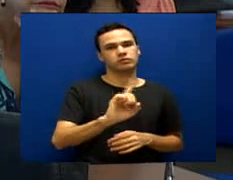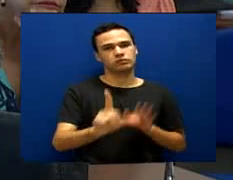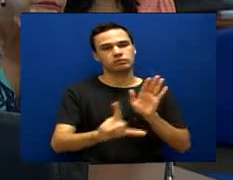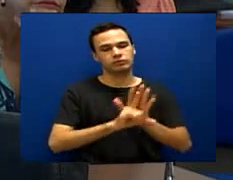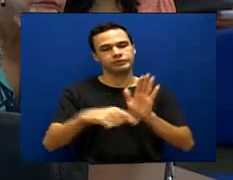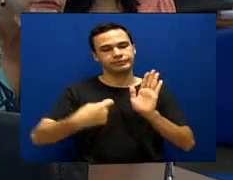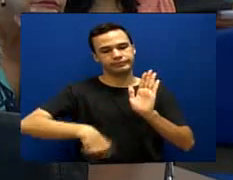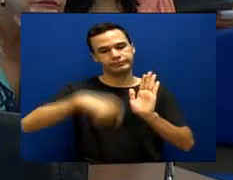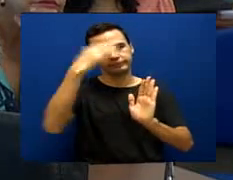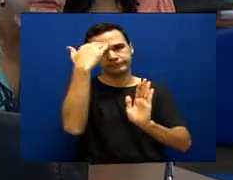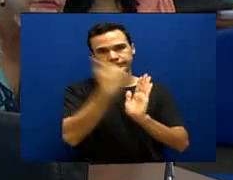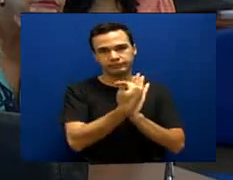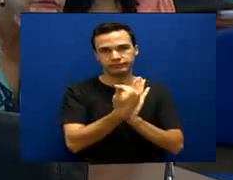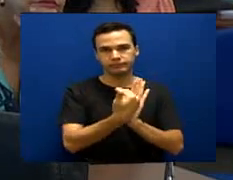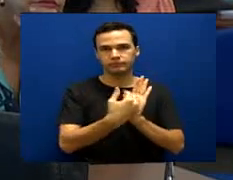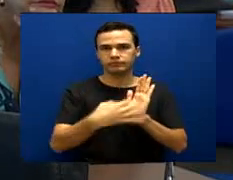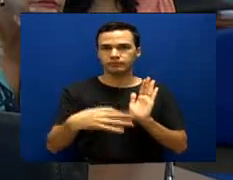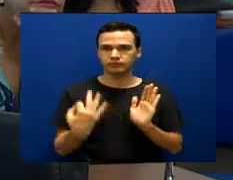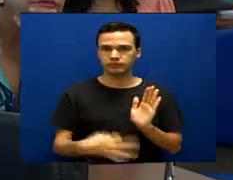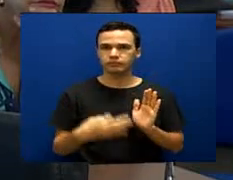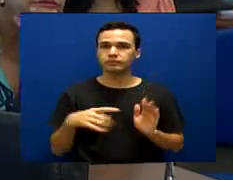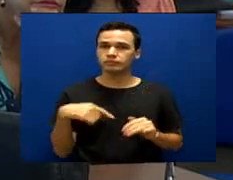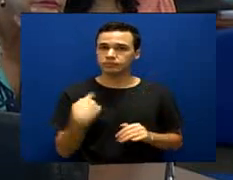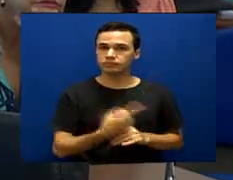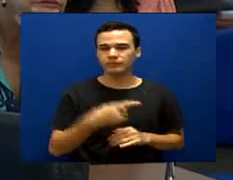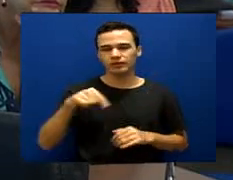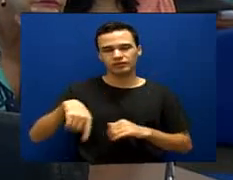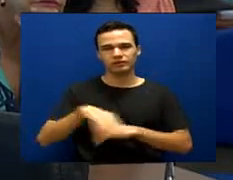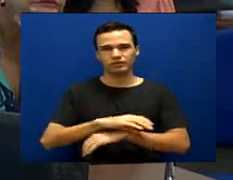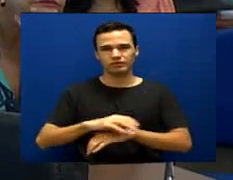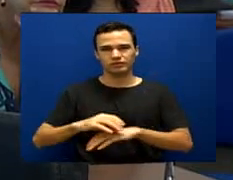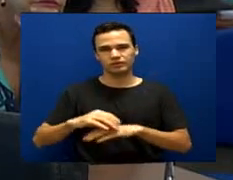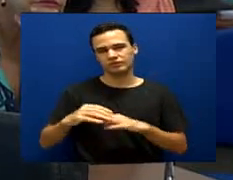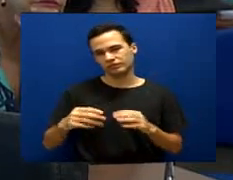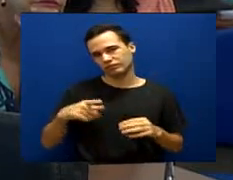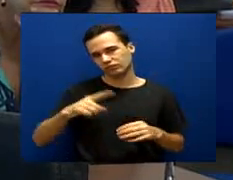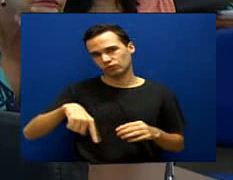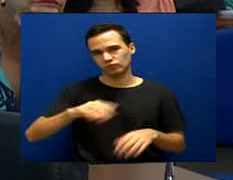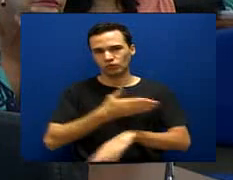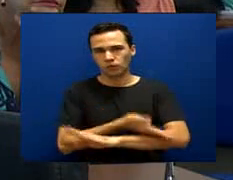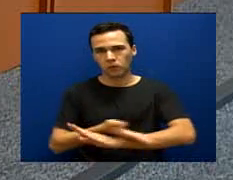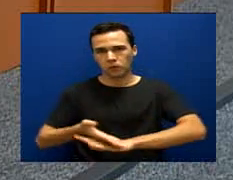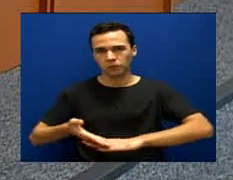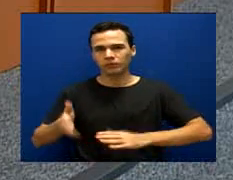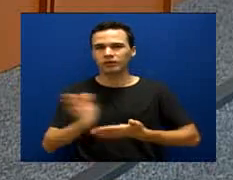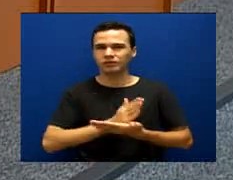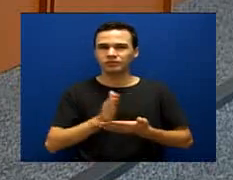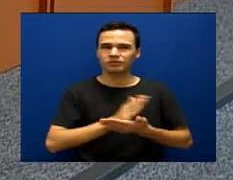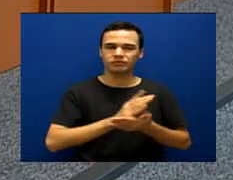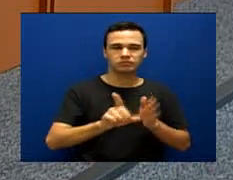feita para ser cumprida. Né? E nós temos essa cultura, se eu posso chamar assim, de leis que